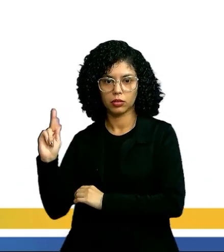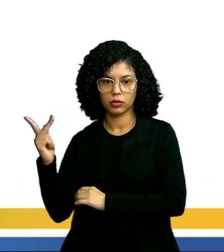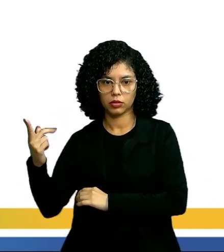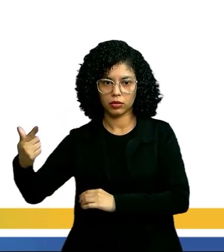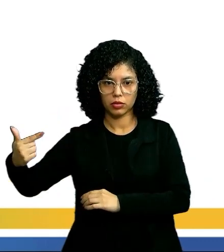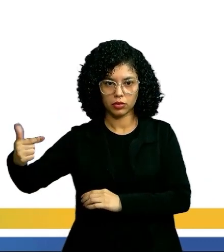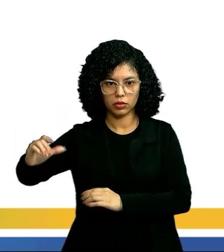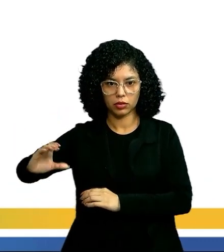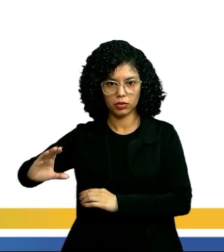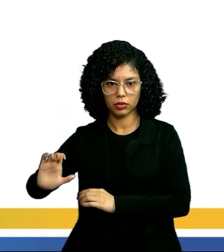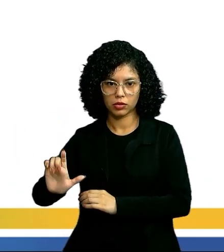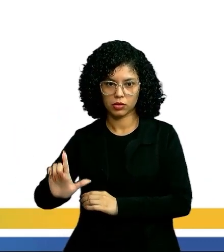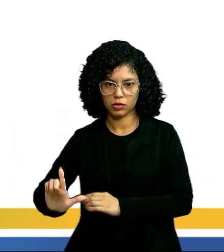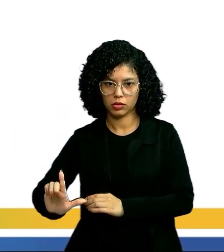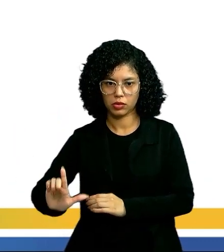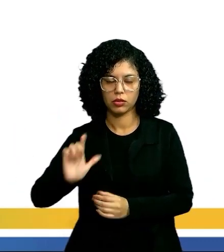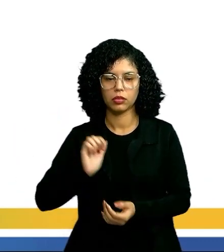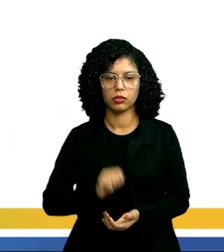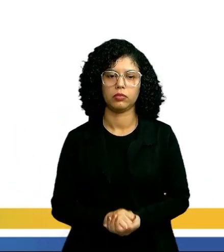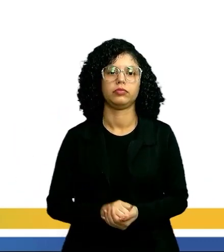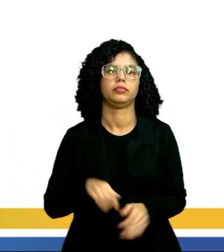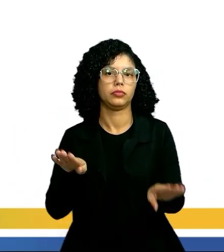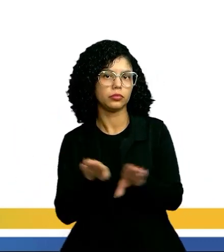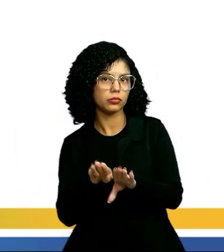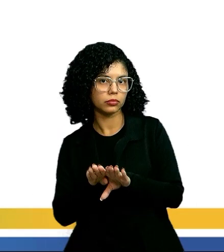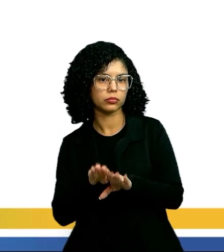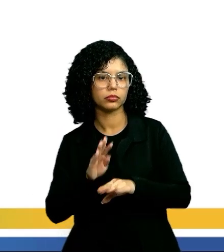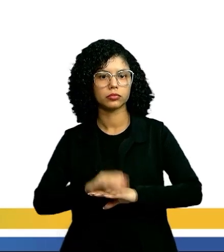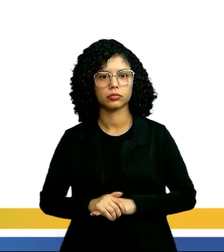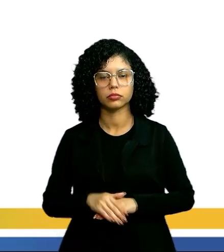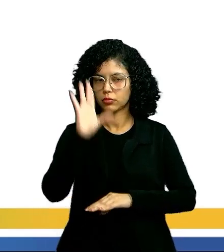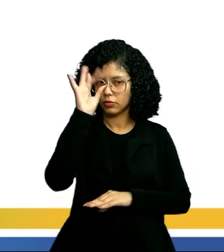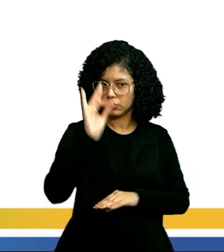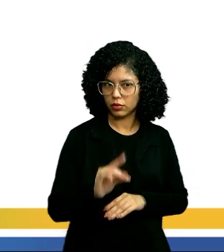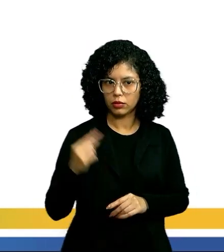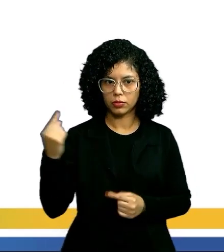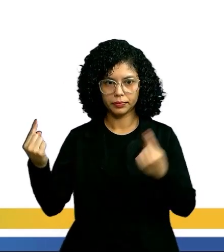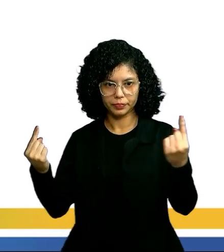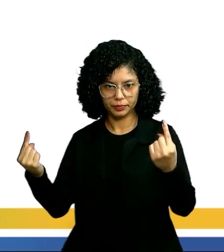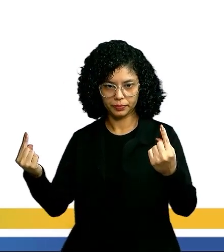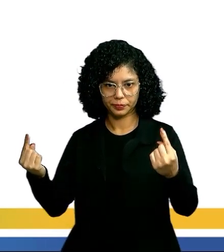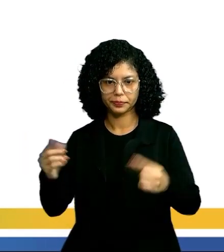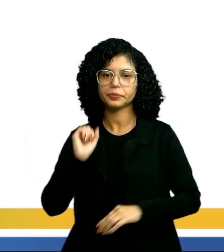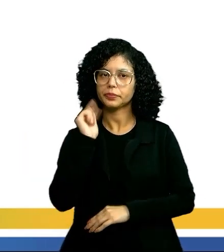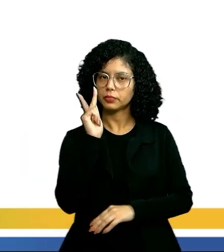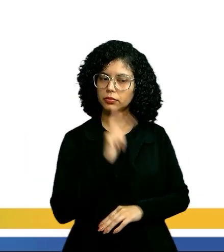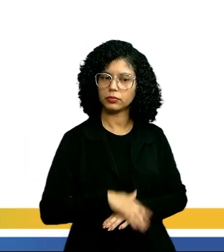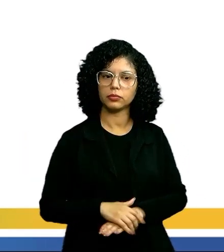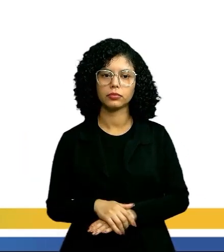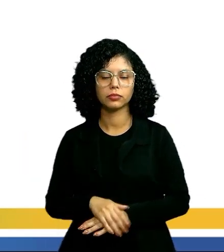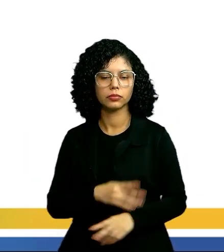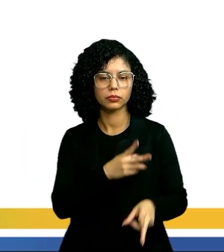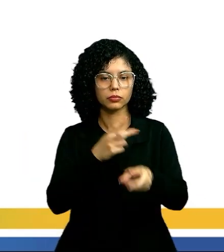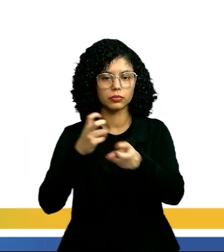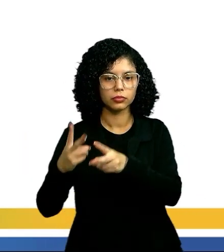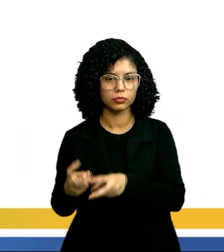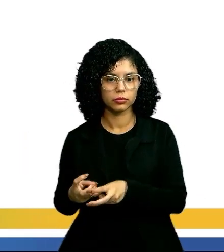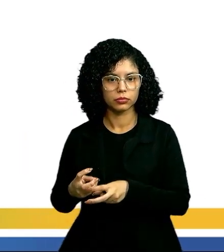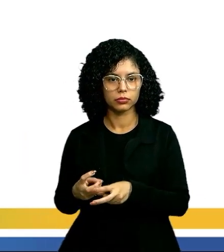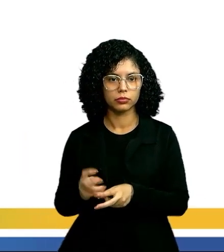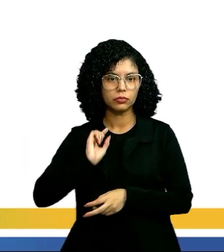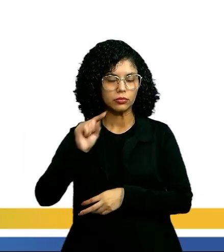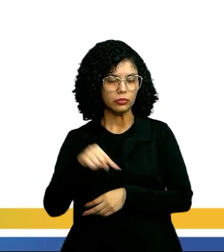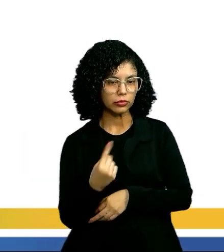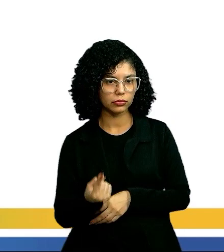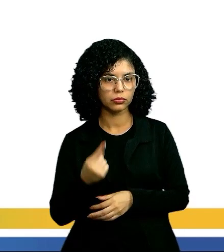o cloro. E esse tipo aqui foi a cisão homolítica, cada qual ficou com um elétron, certo? Perceba que depois da